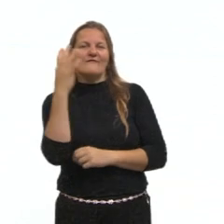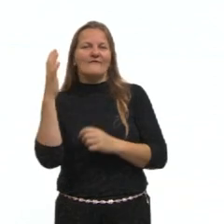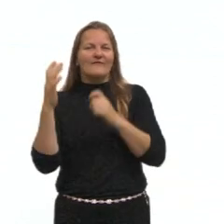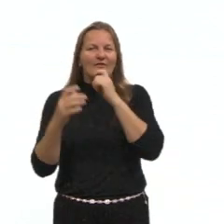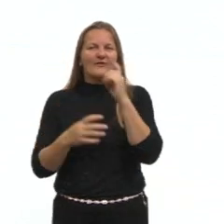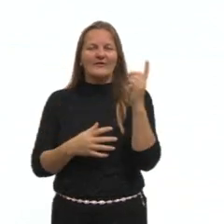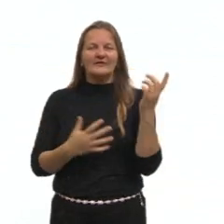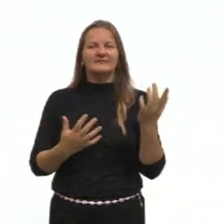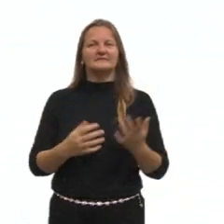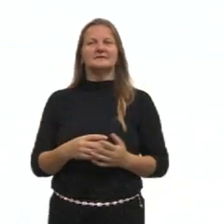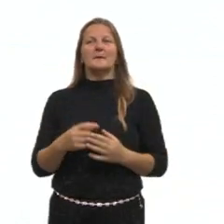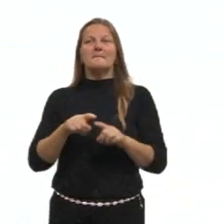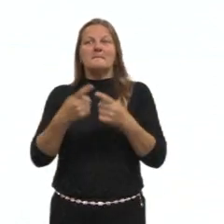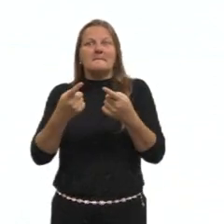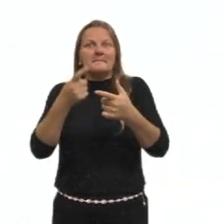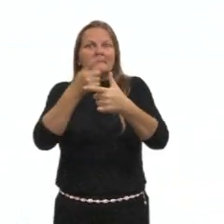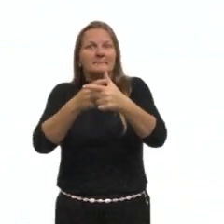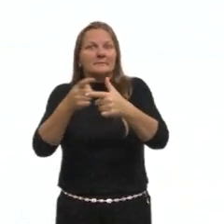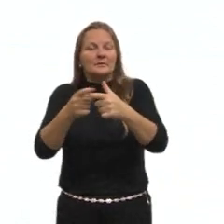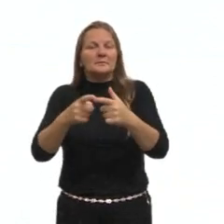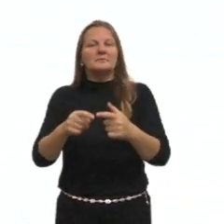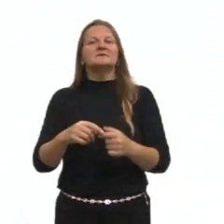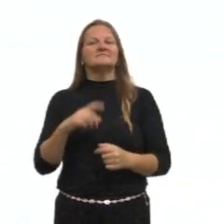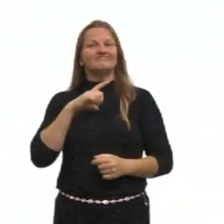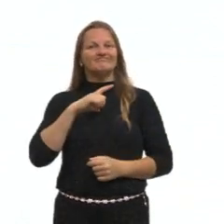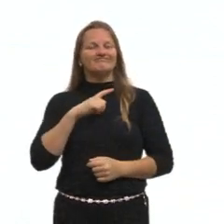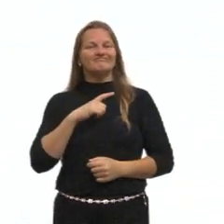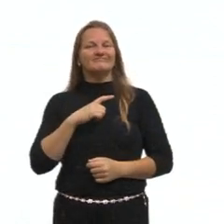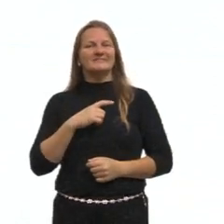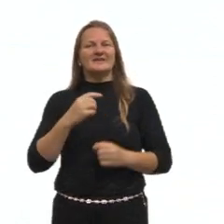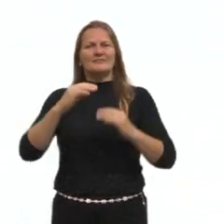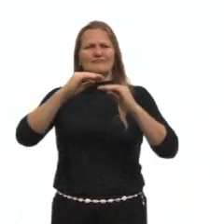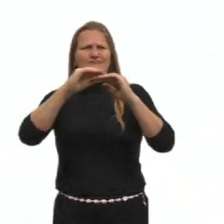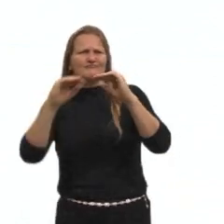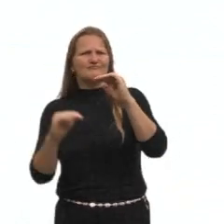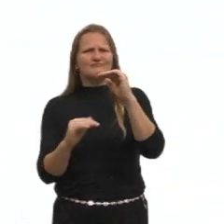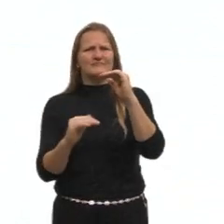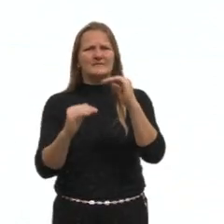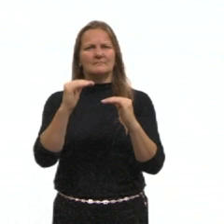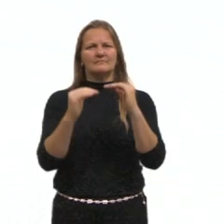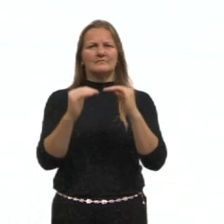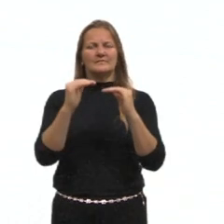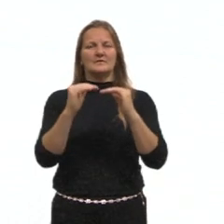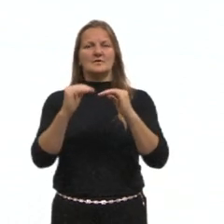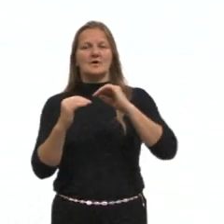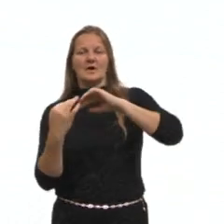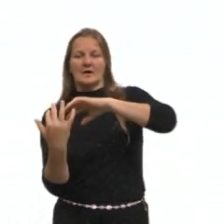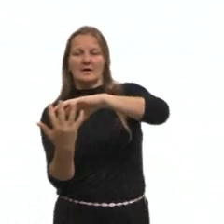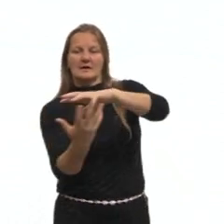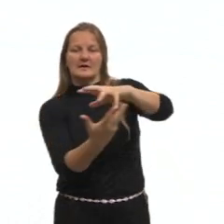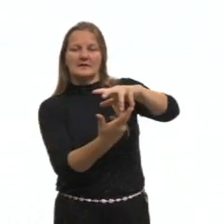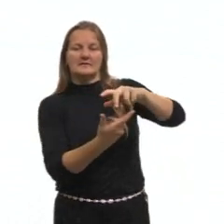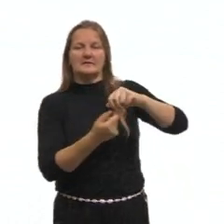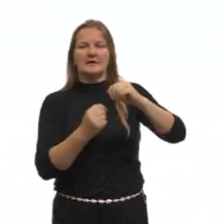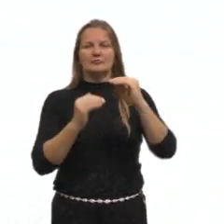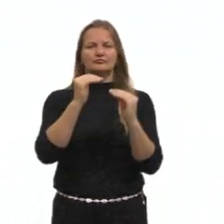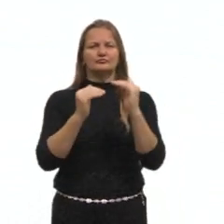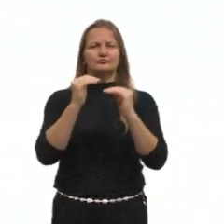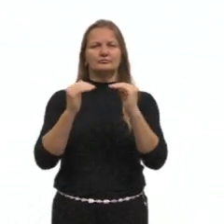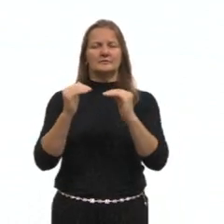os problemas ambientais né que é o desequilíbrio que ocorre na dinâmica da terra principalmente